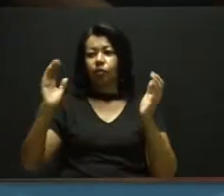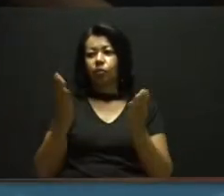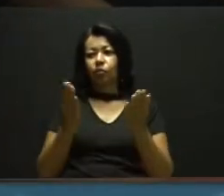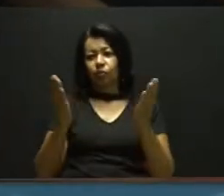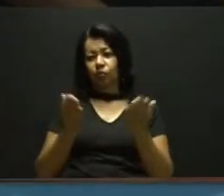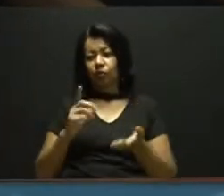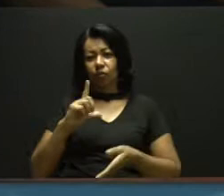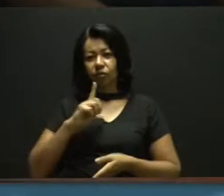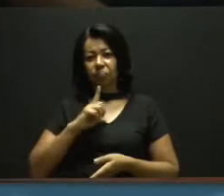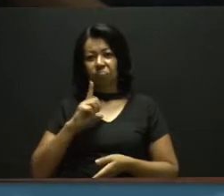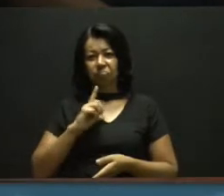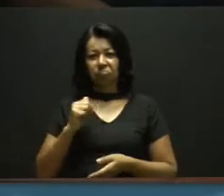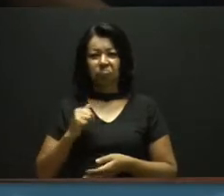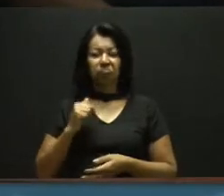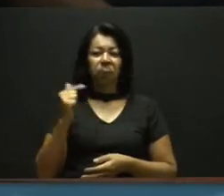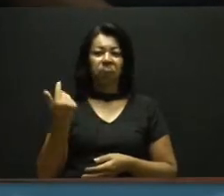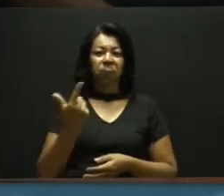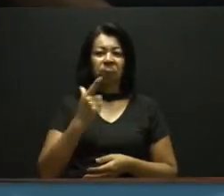soberbo